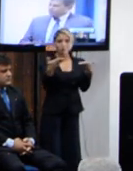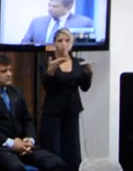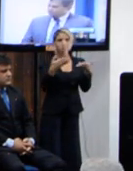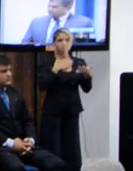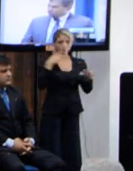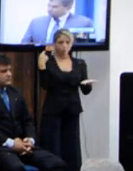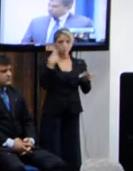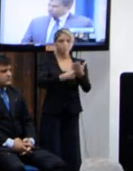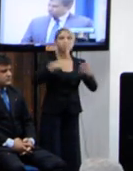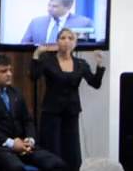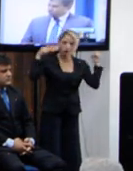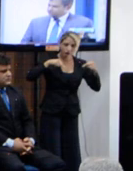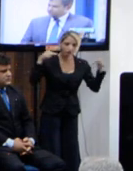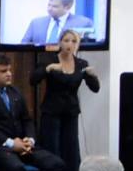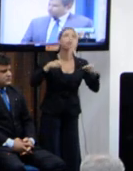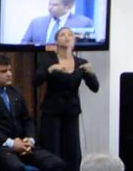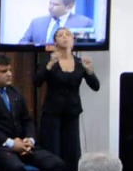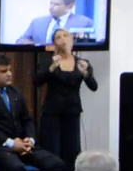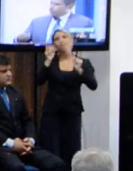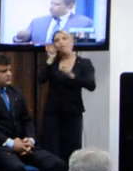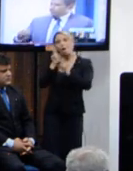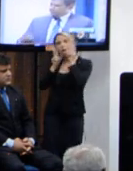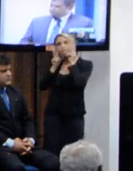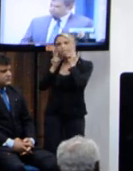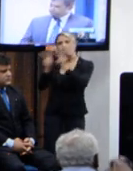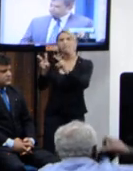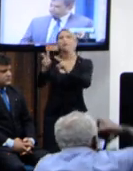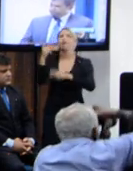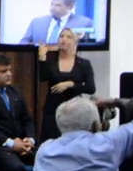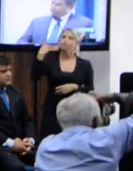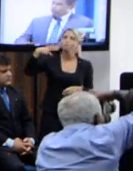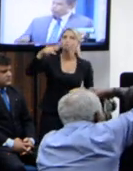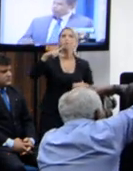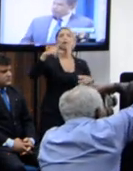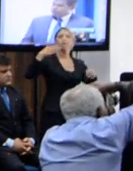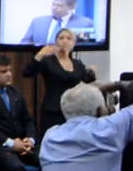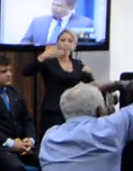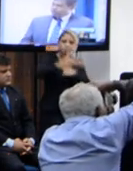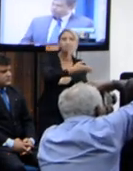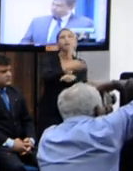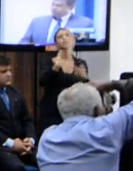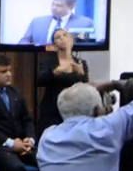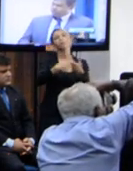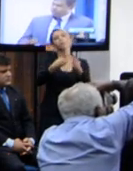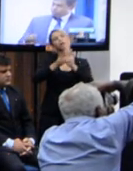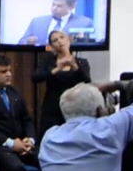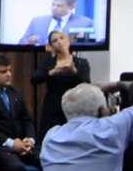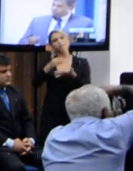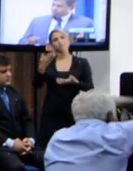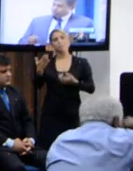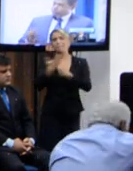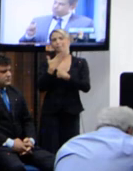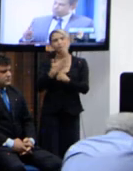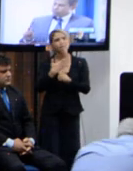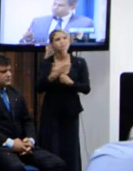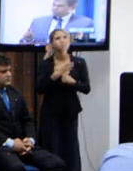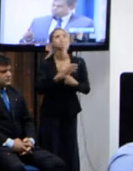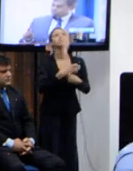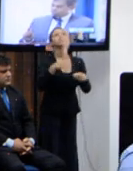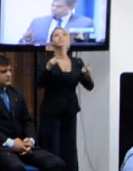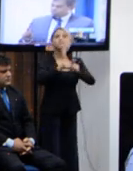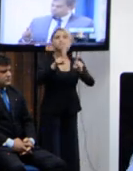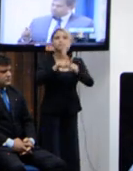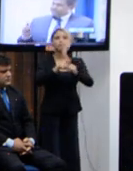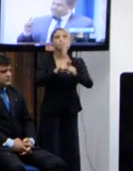para honrar a sua posse, presidente, pelo homem íntegro que é, pelo companheiro que foi e, sobretudo, pelo